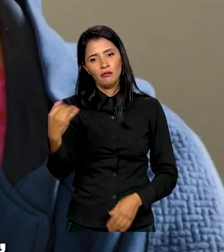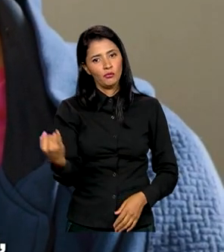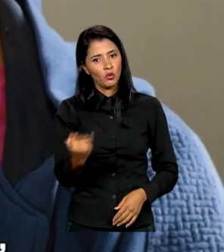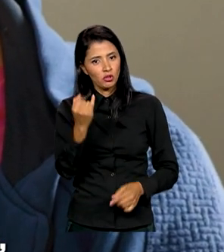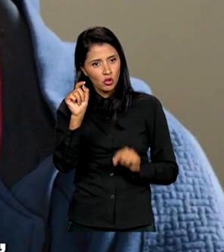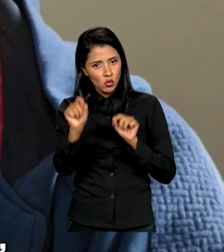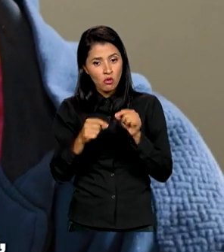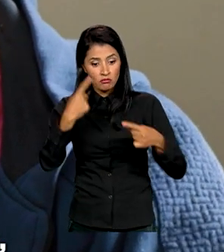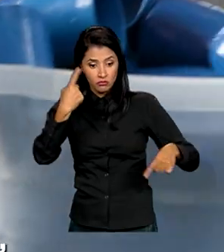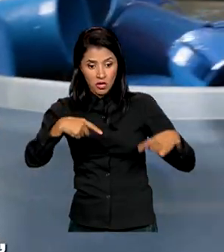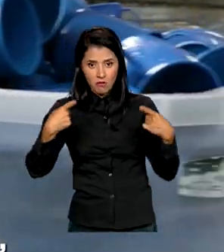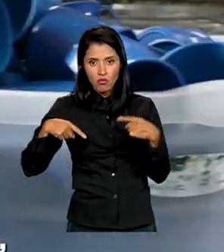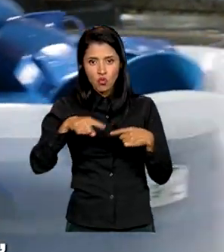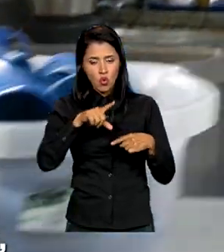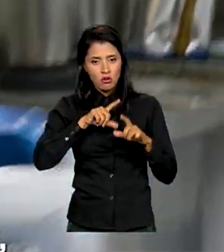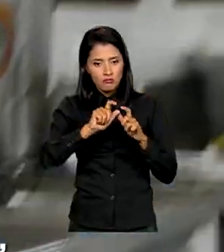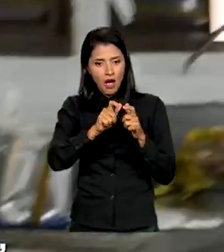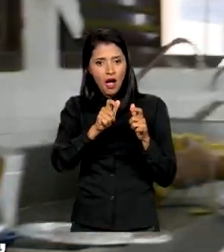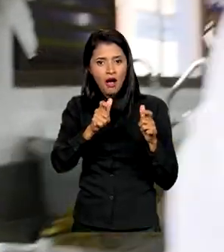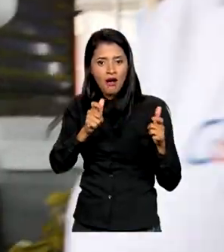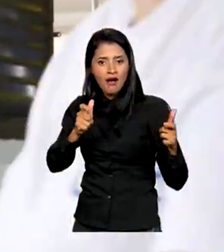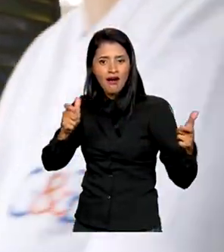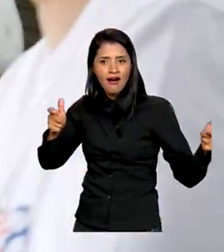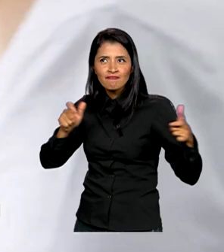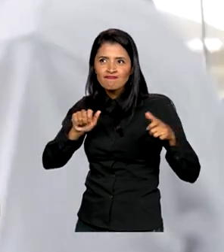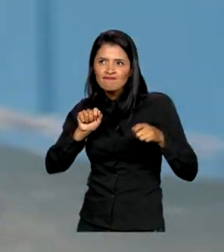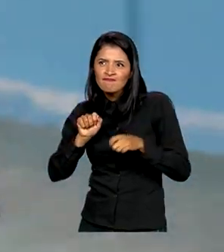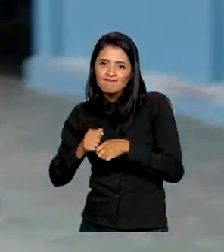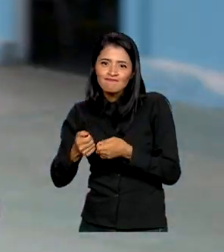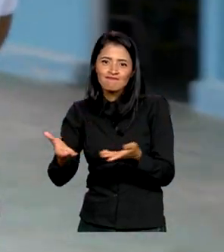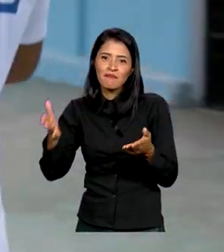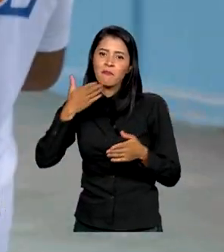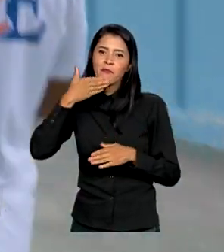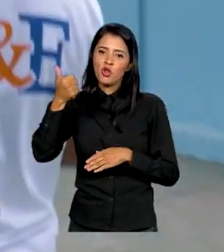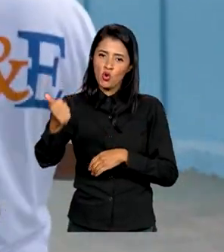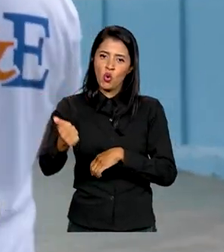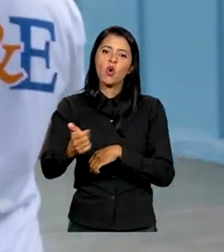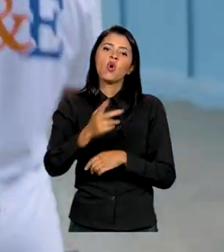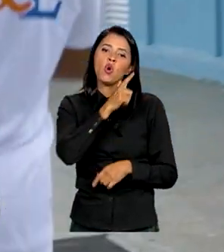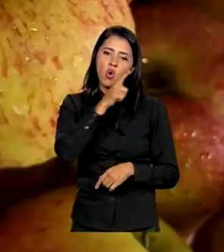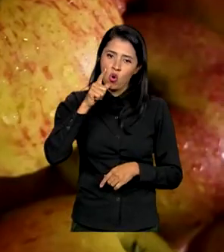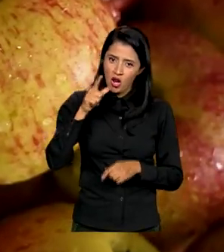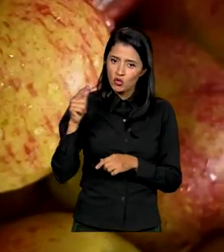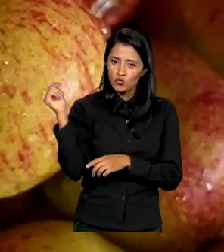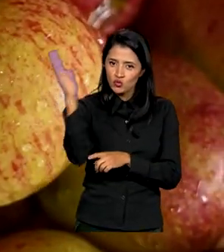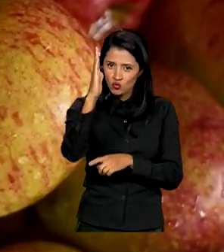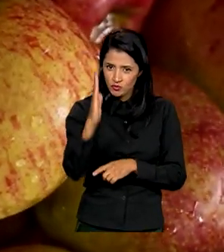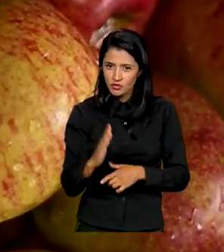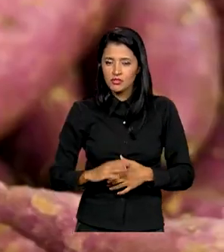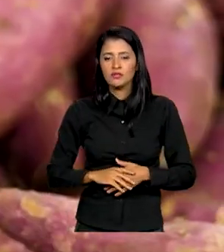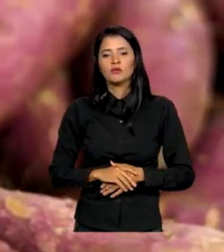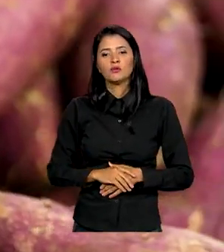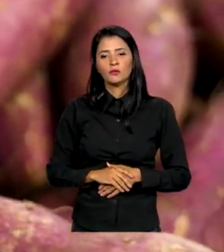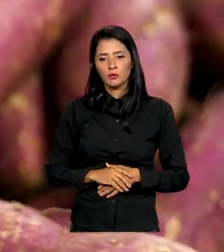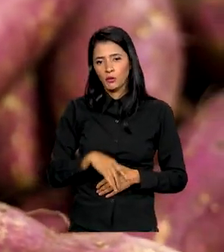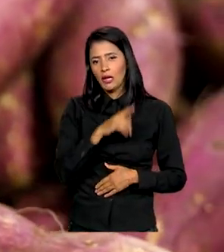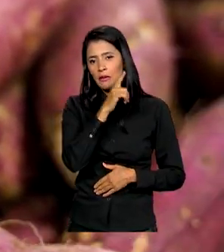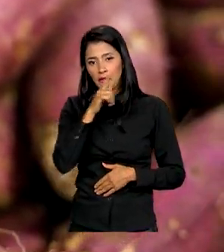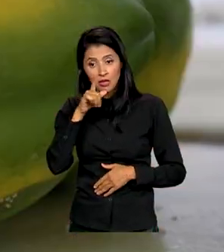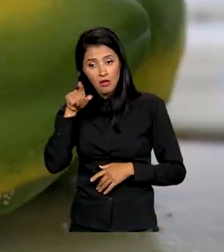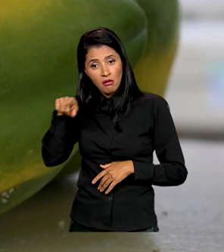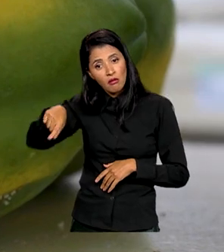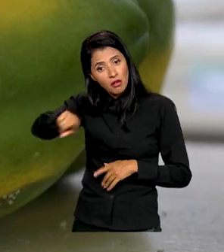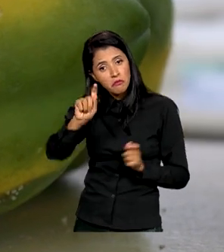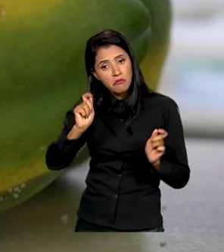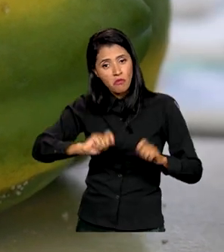que essa política só amplie cada vez mais, melhorando a qualidade da merenda escolar em todo o Brasil. Que eles possam